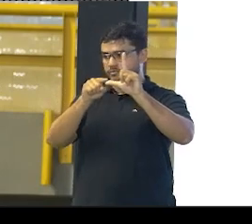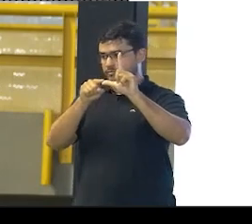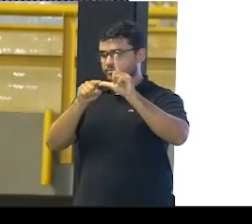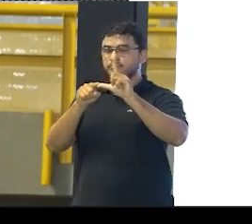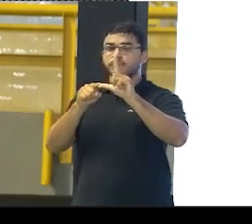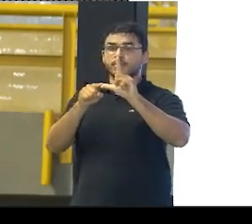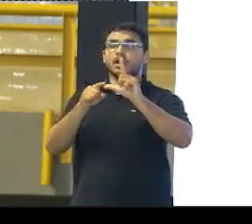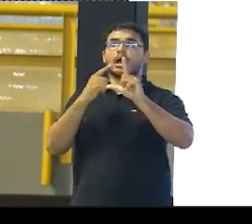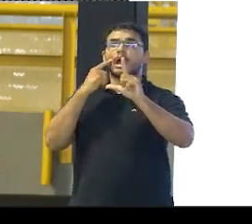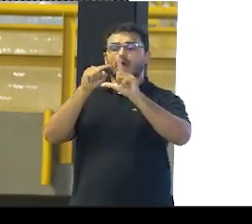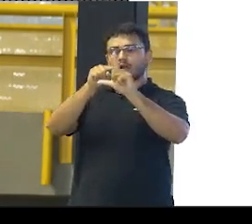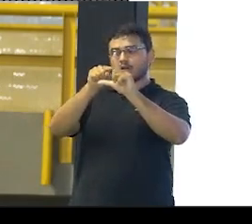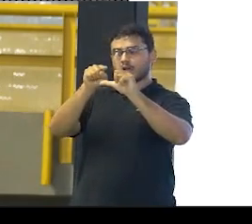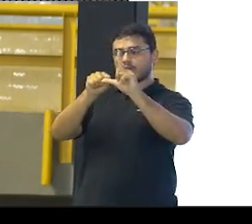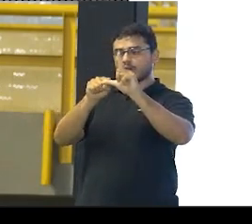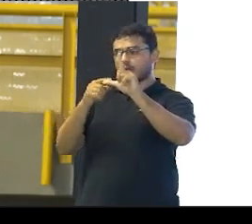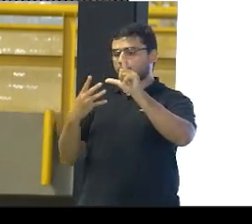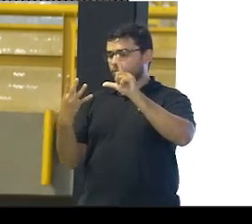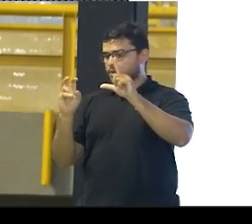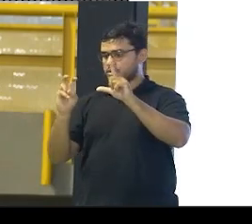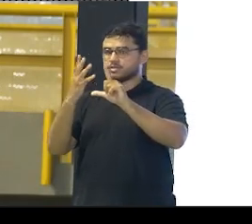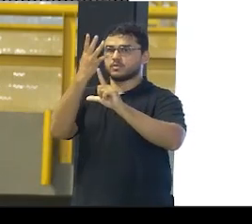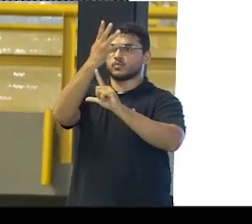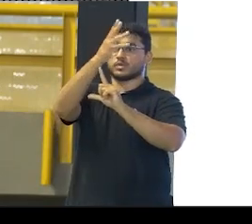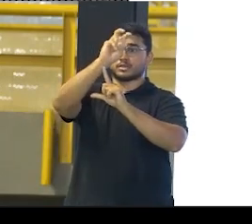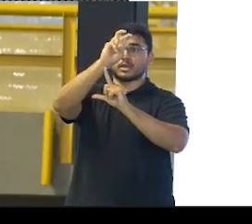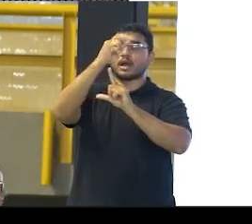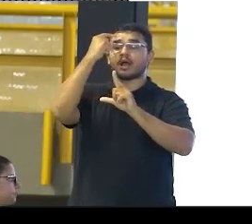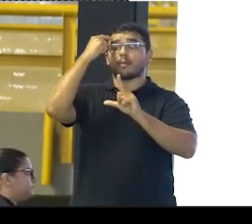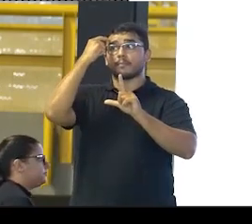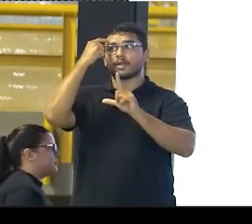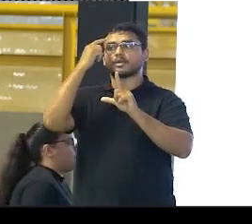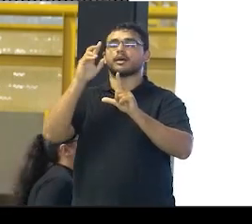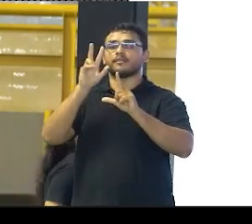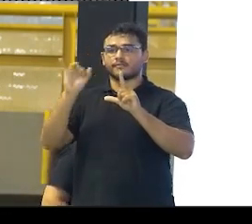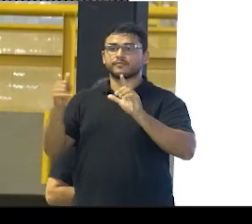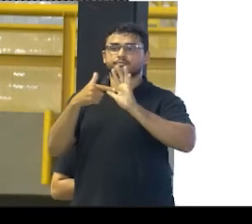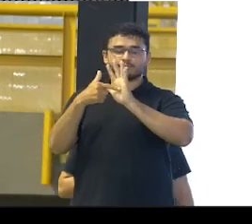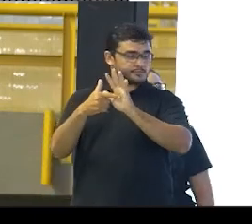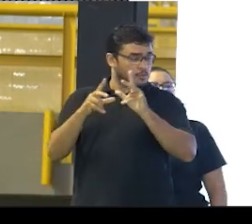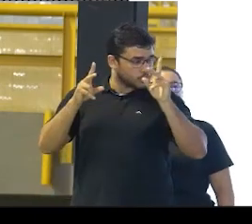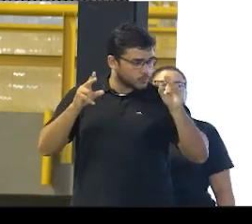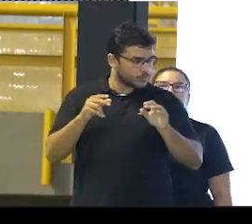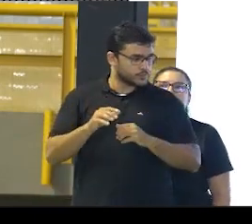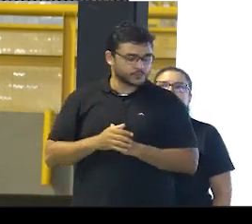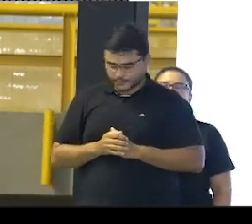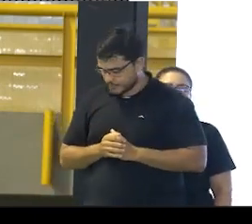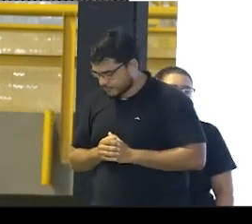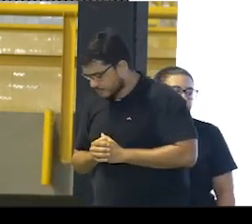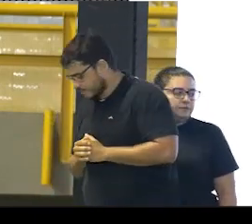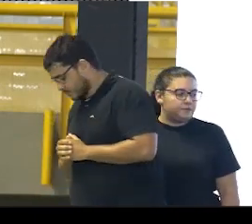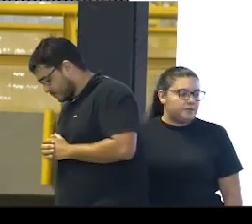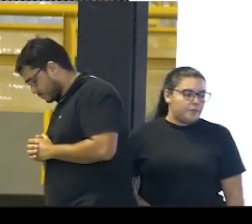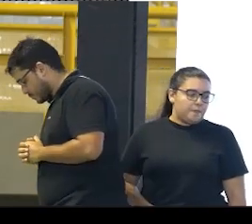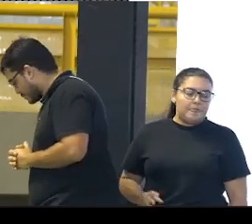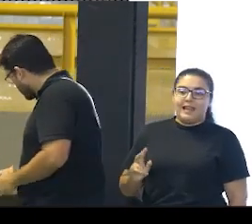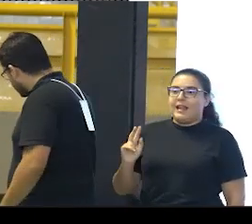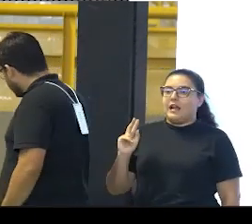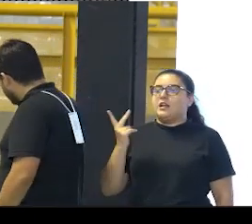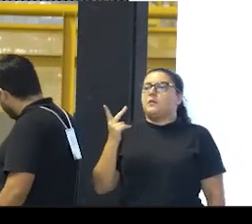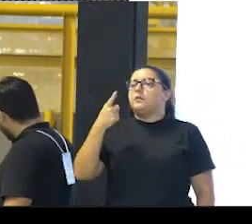Aqui quando você tem seno de 30, 45, 60, observe que o seno vai crescendo. Olha o numerador.